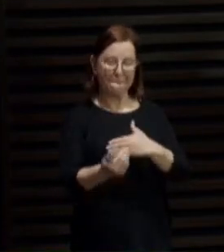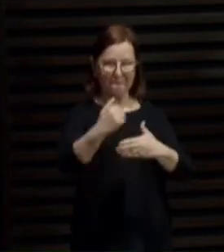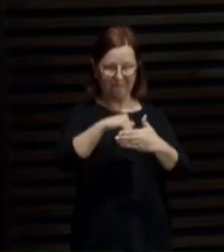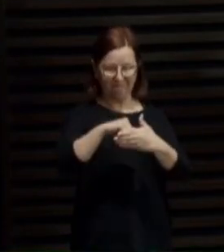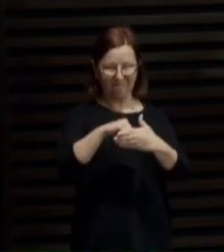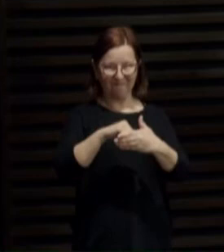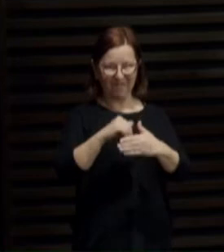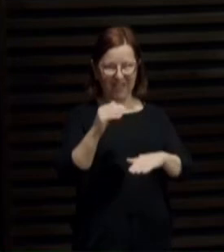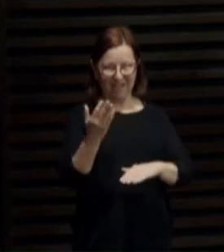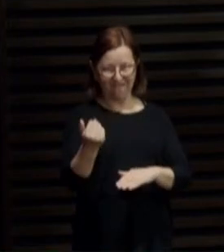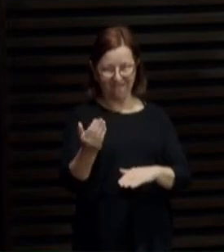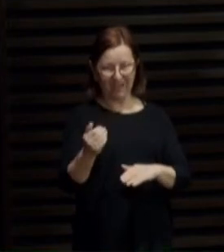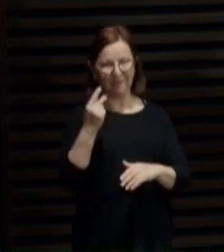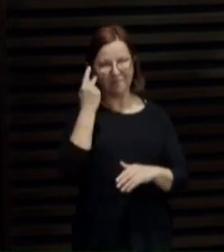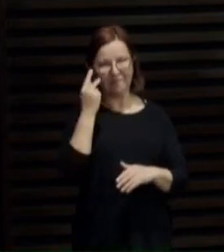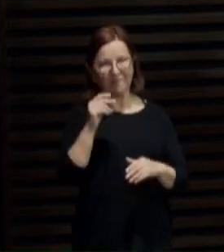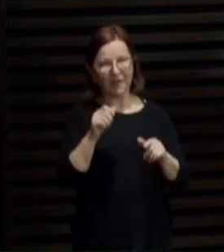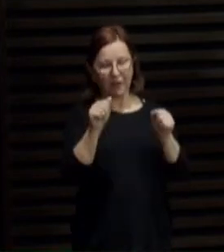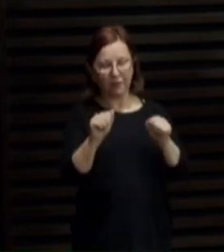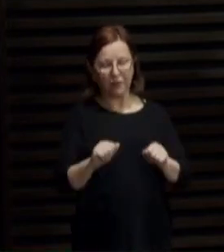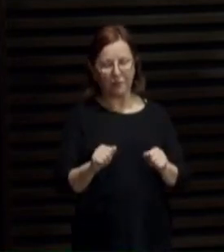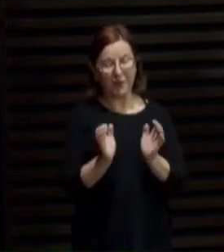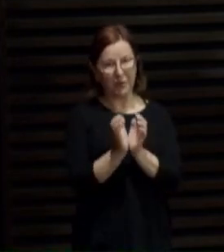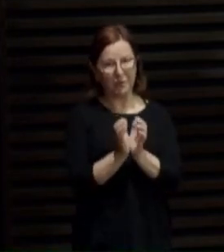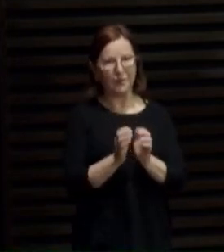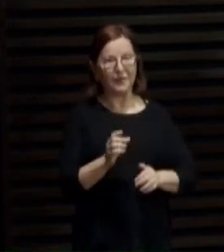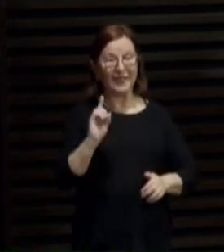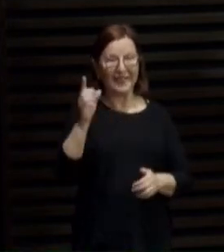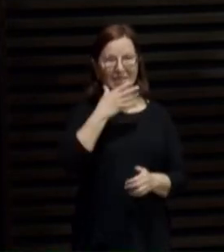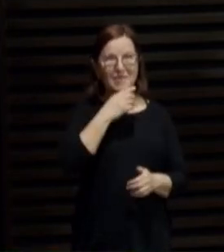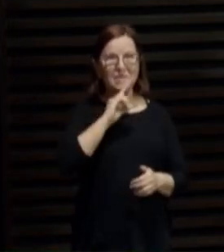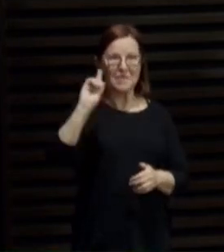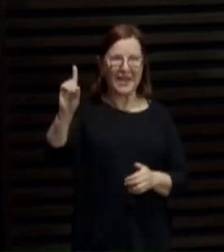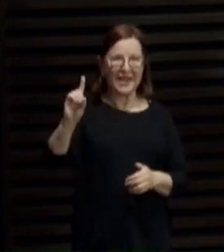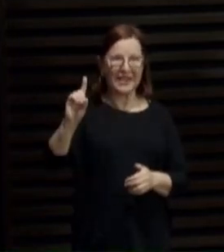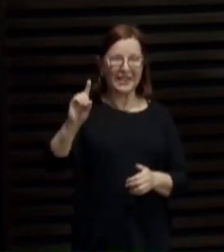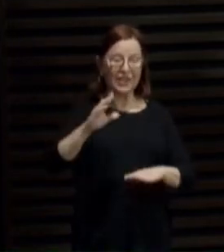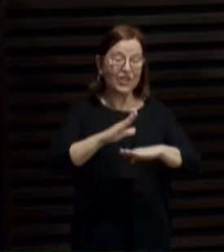um grupo. Deus Pai chama os seus.